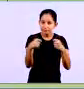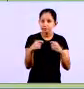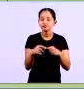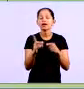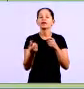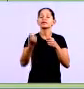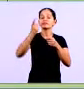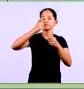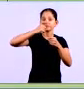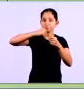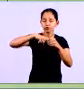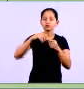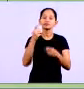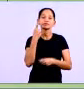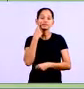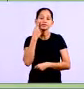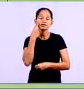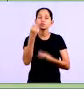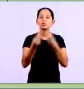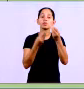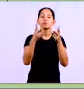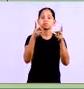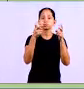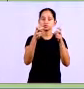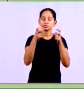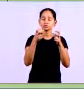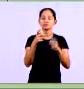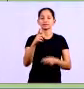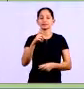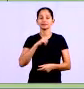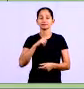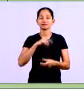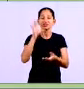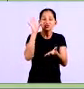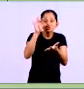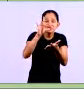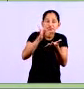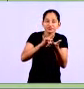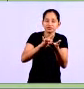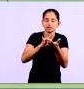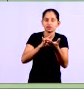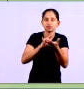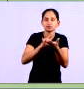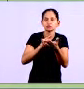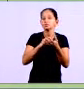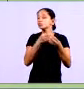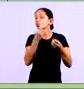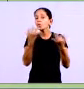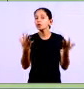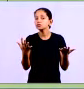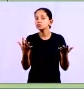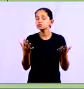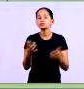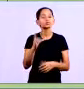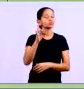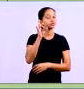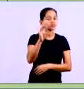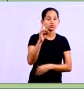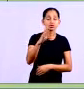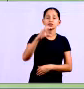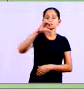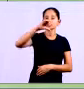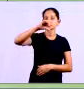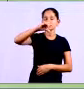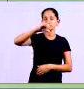gente desenha o quê? Então, assim, quanto que é de mercadoria, de fato, de direito? De mercadoria mesmo, só é